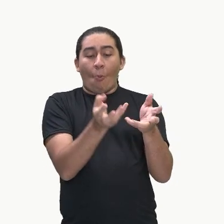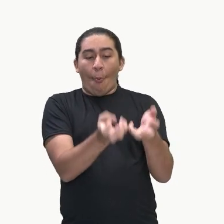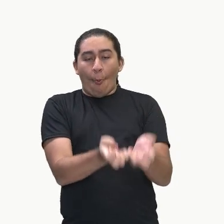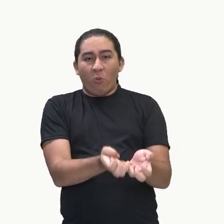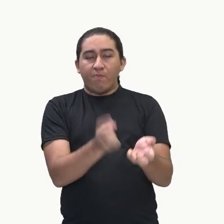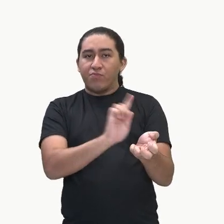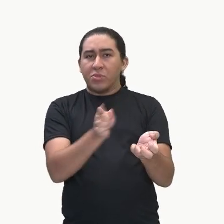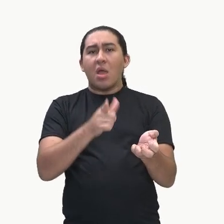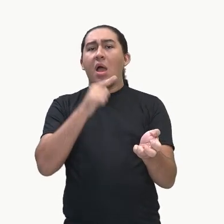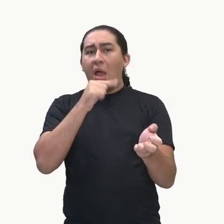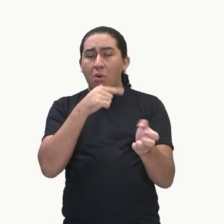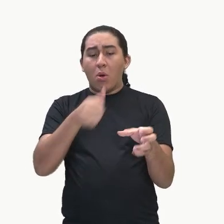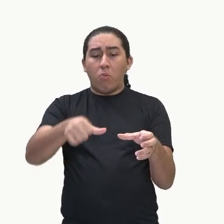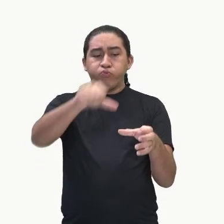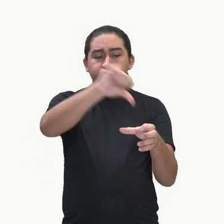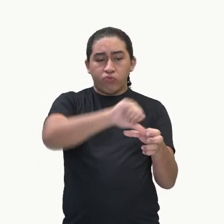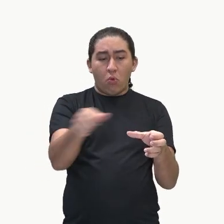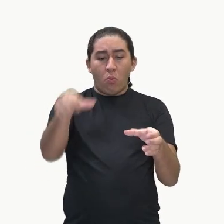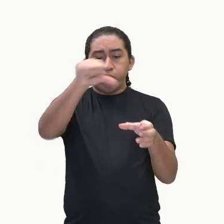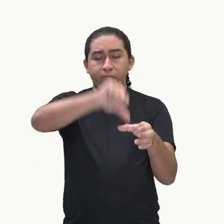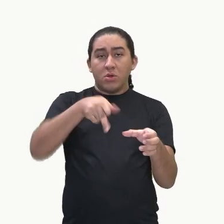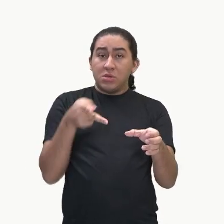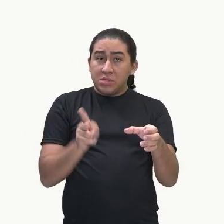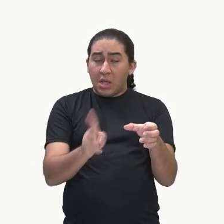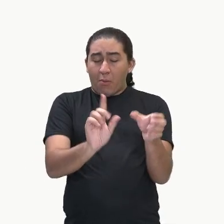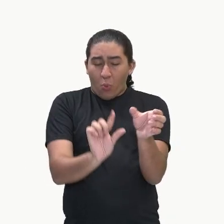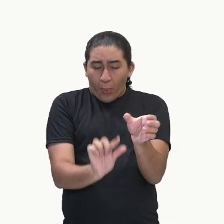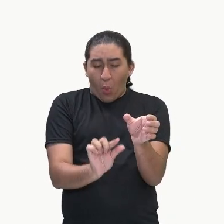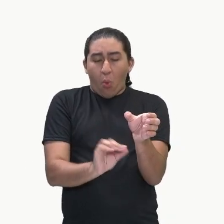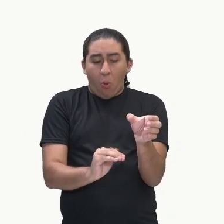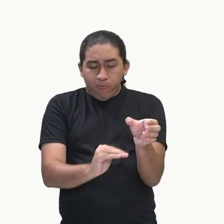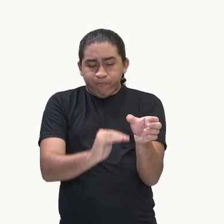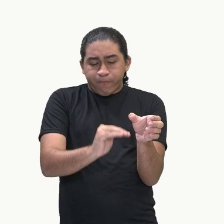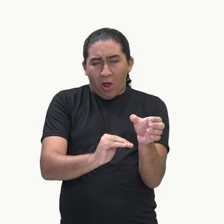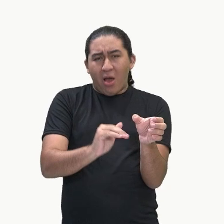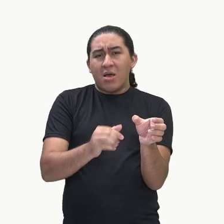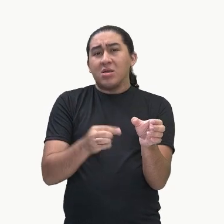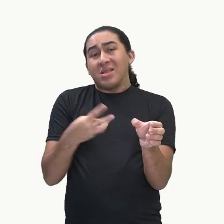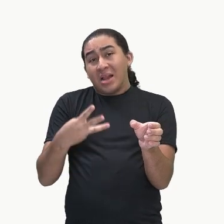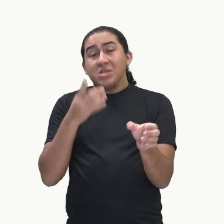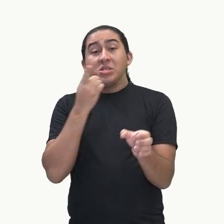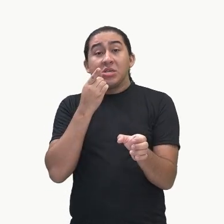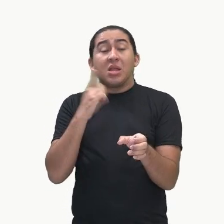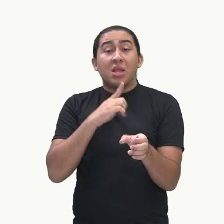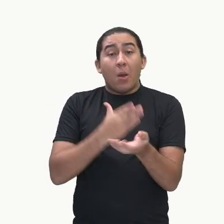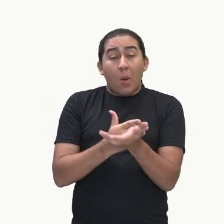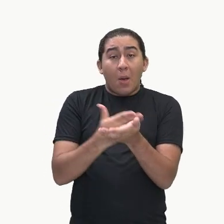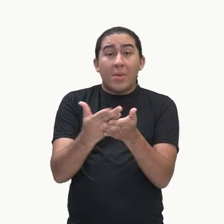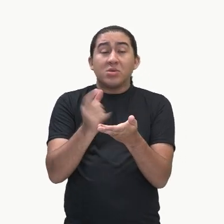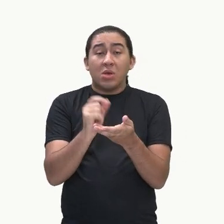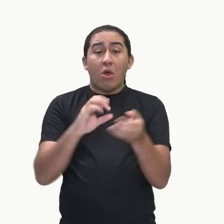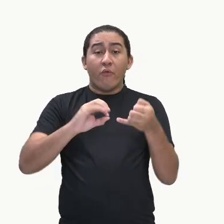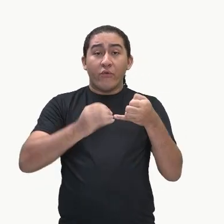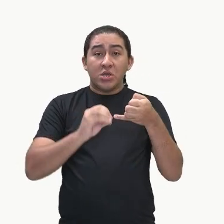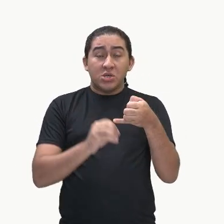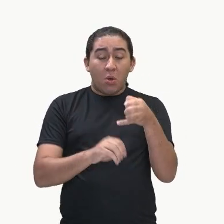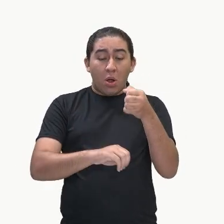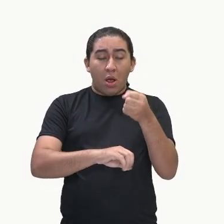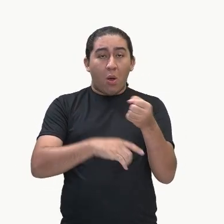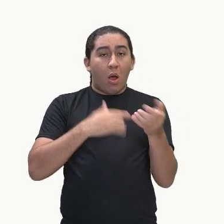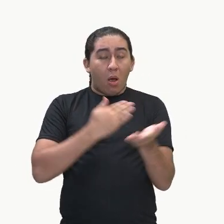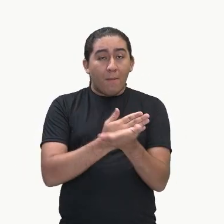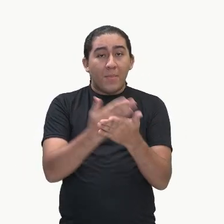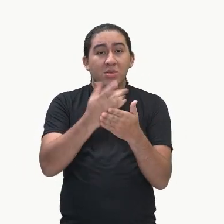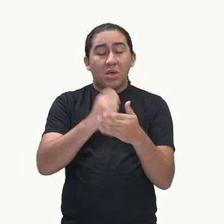colocando água sempre aos pouquinhos. Mais ou menos em 3 dias a raiz começará a aparecer e